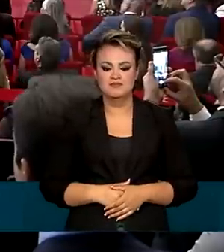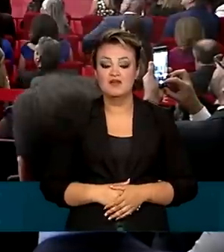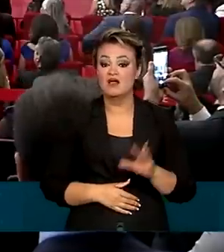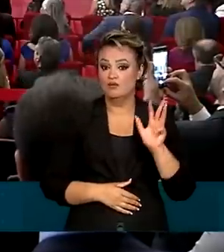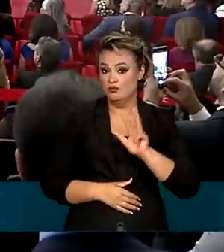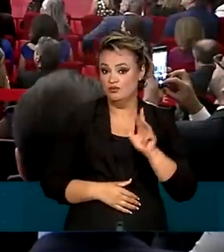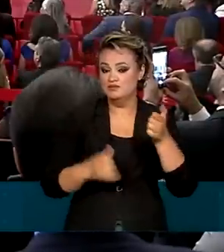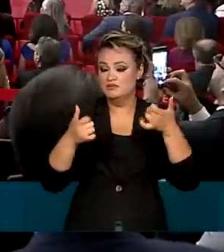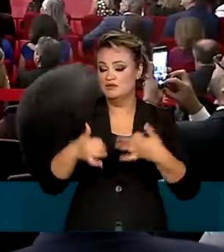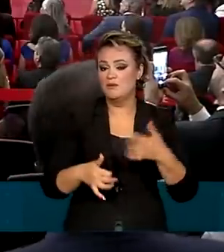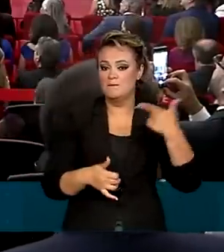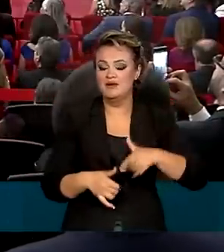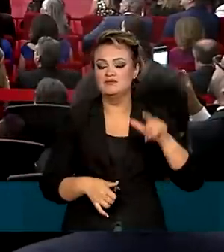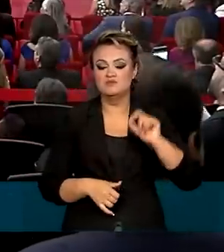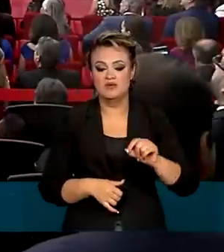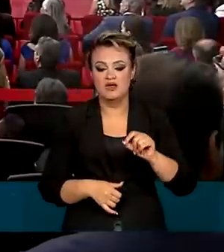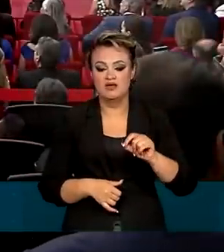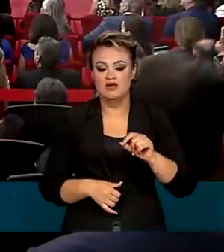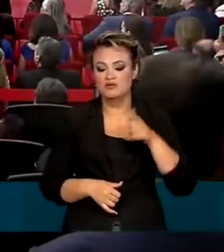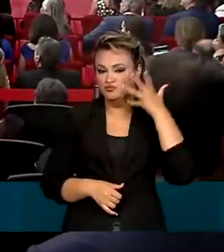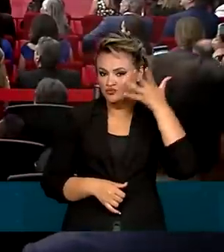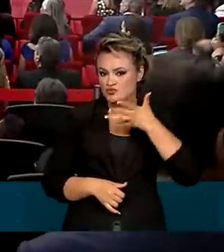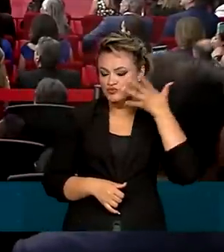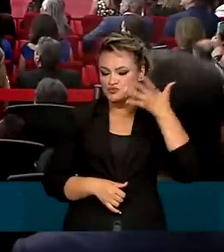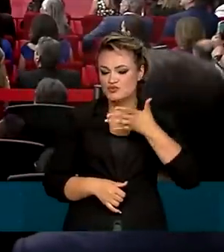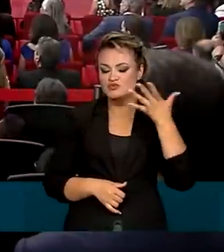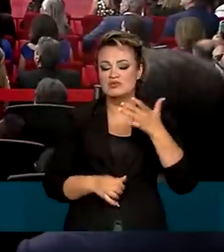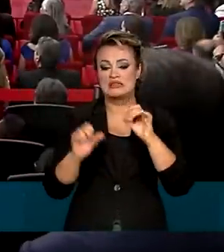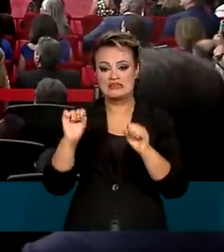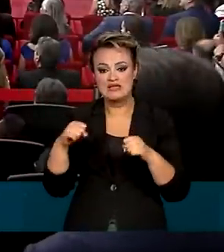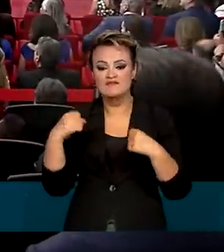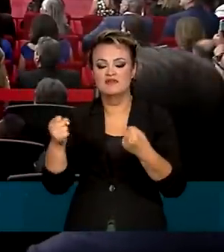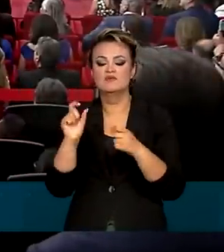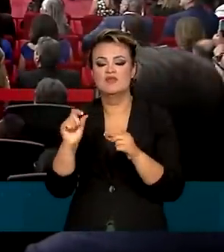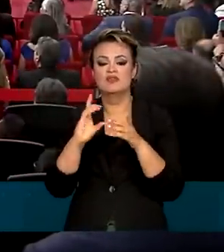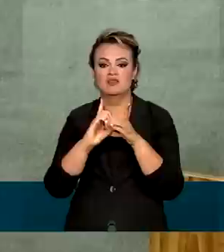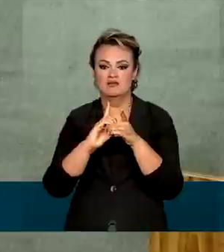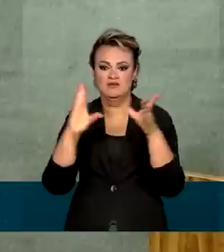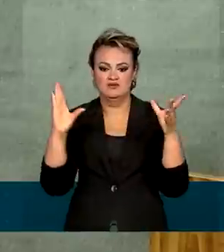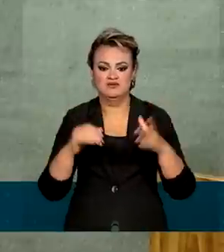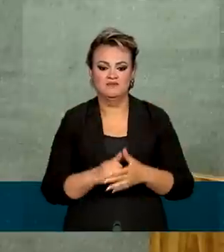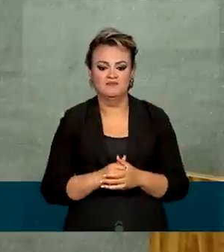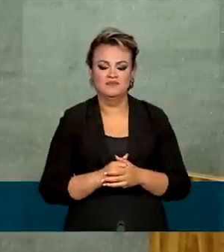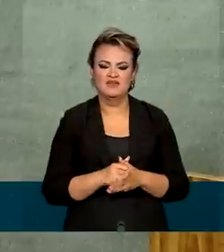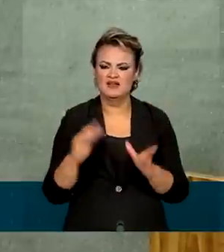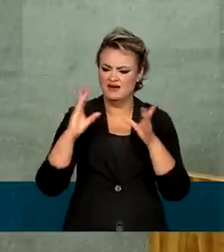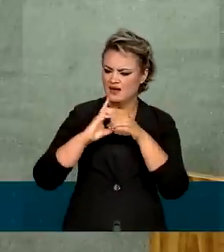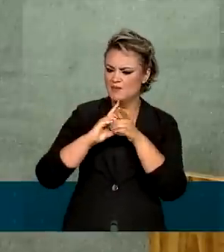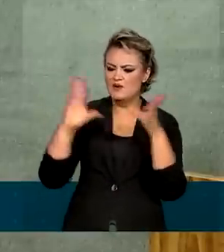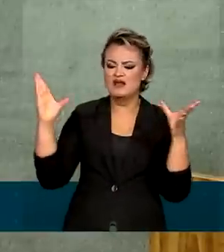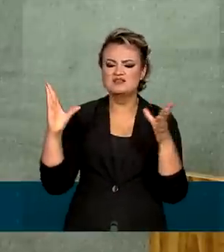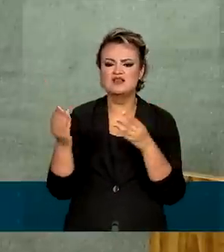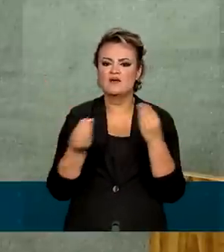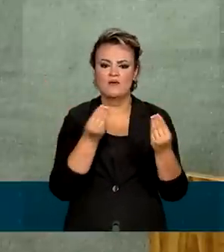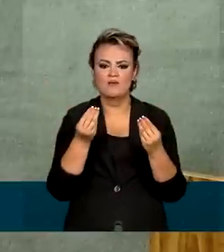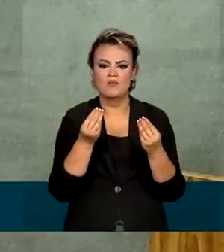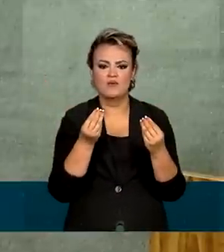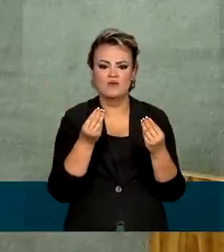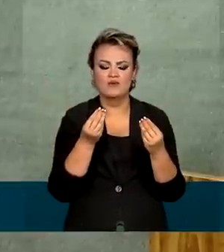eleito também aproveitou o discurso para fazer uma defesa da Democracia a democracia